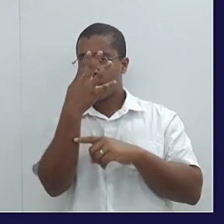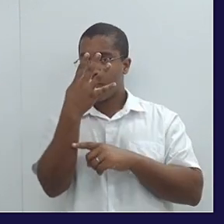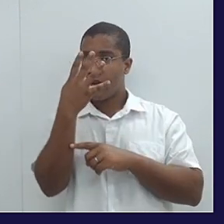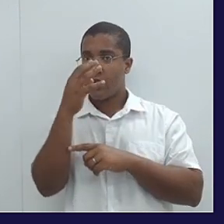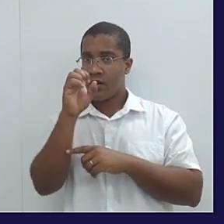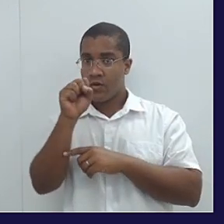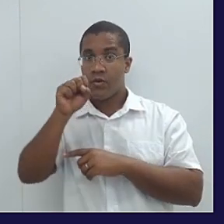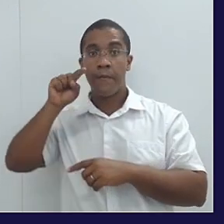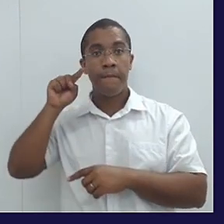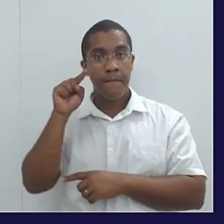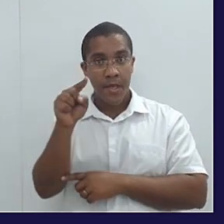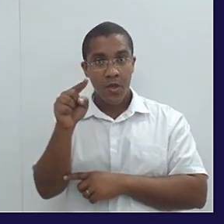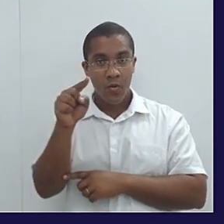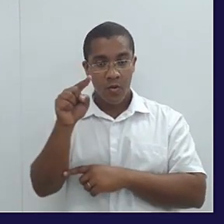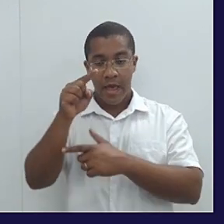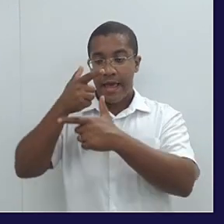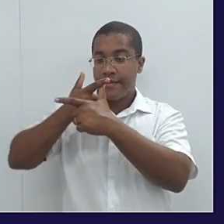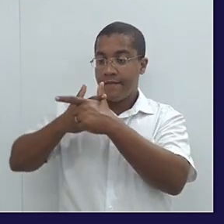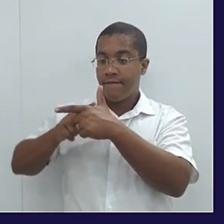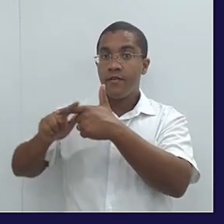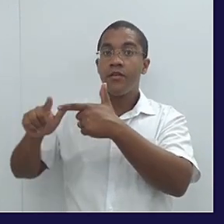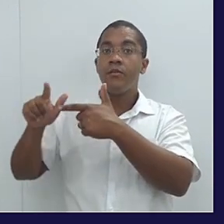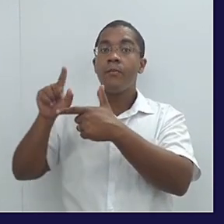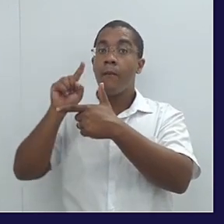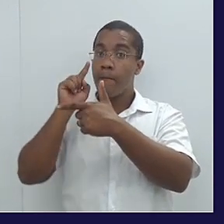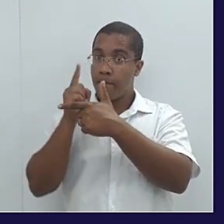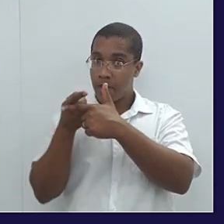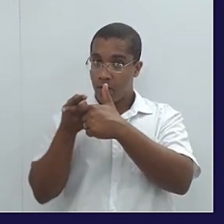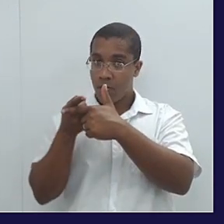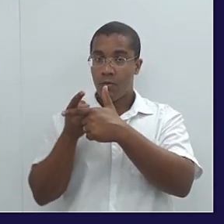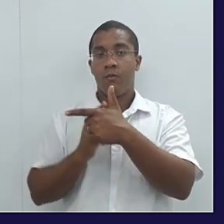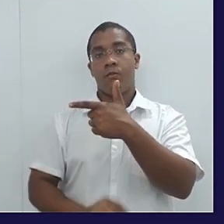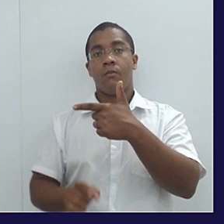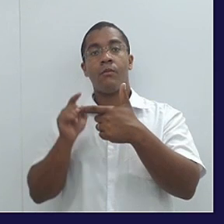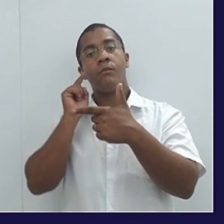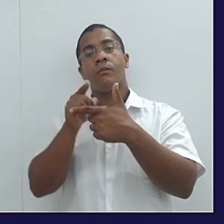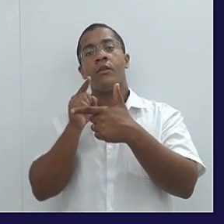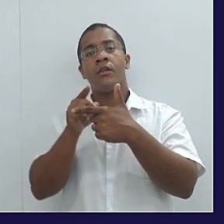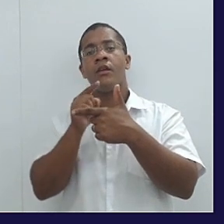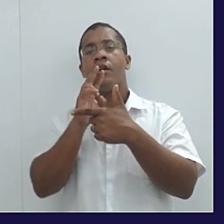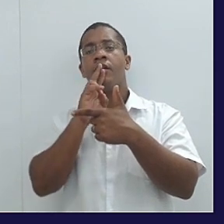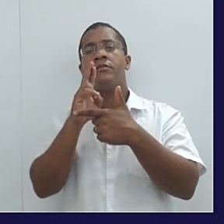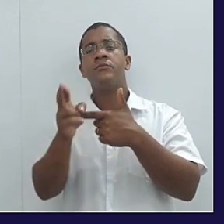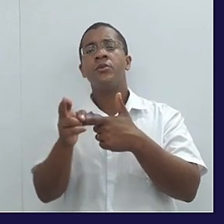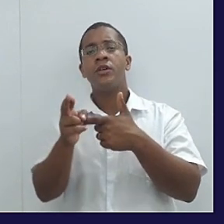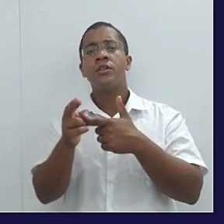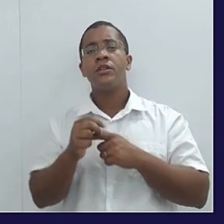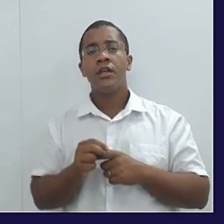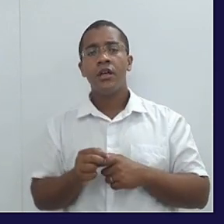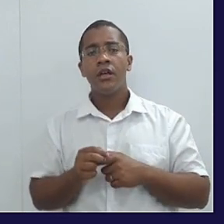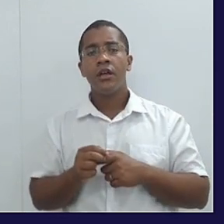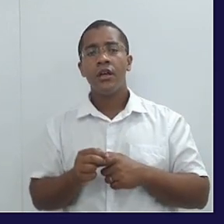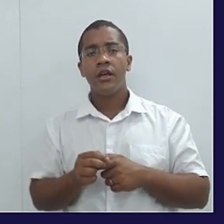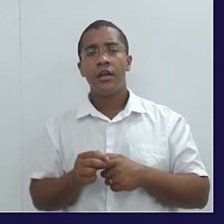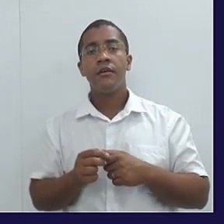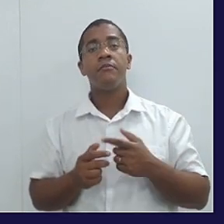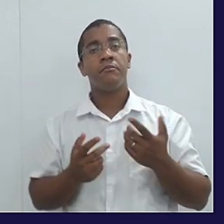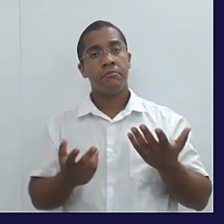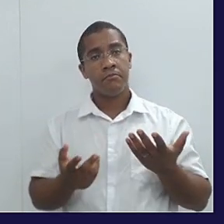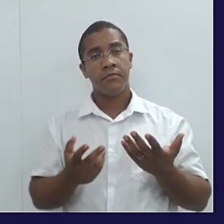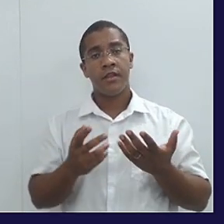dar 48.000. Daí eu vou dividir por 1000, né? E eu tenho aí o gasto,